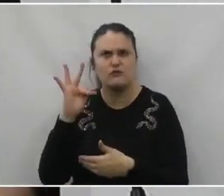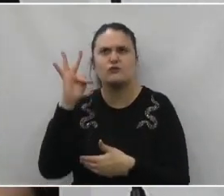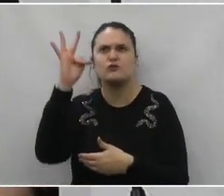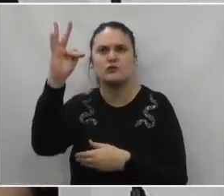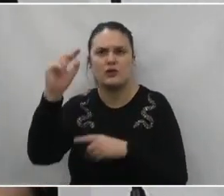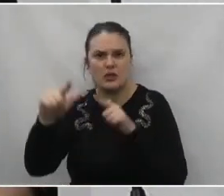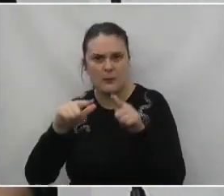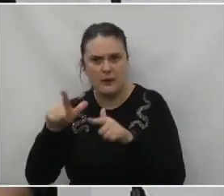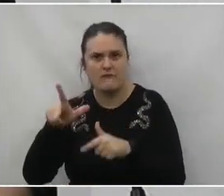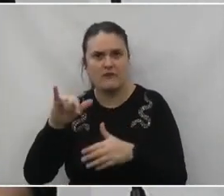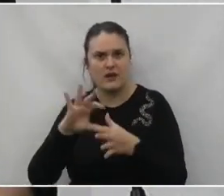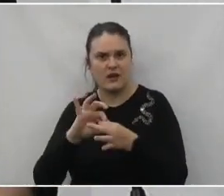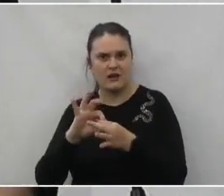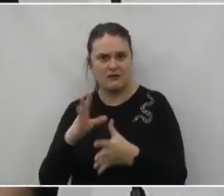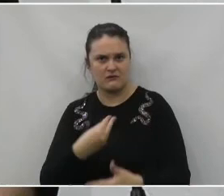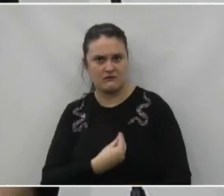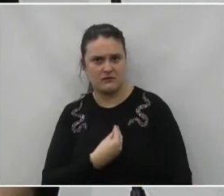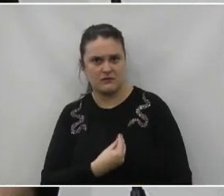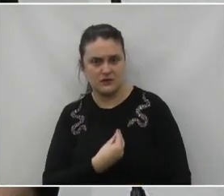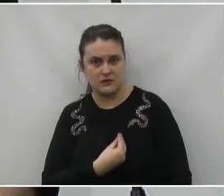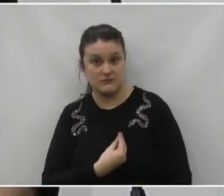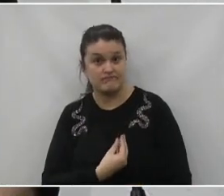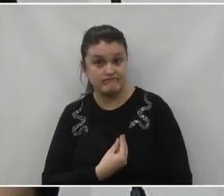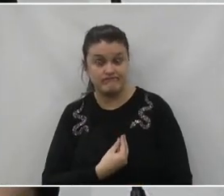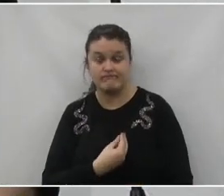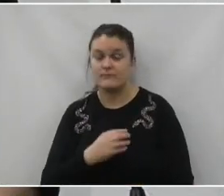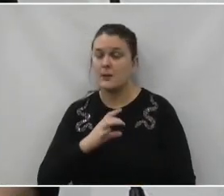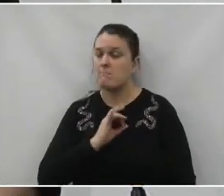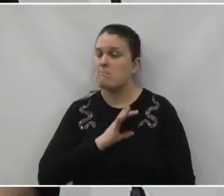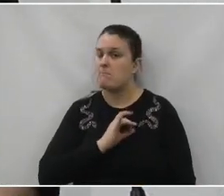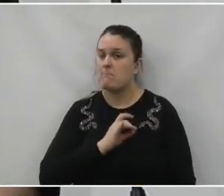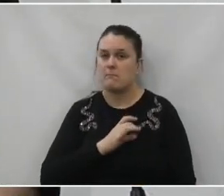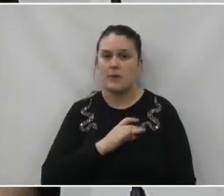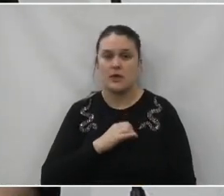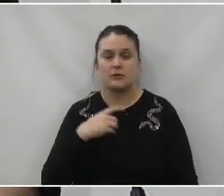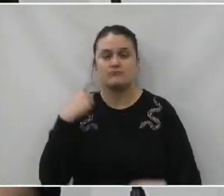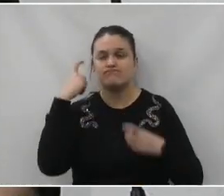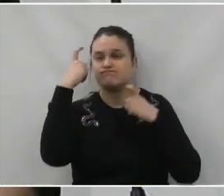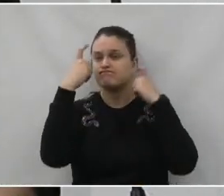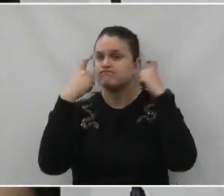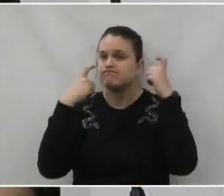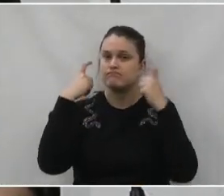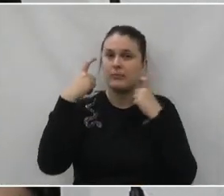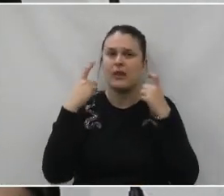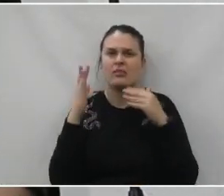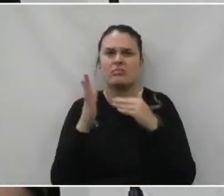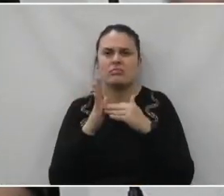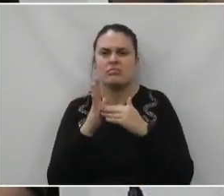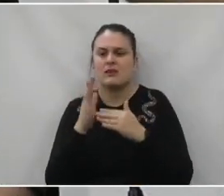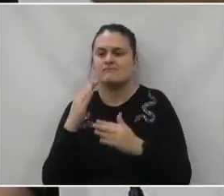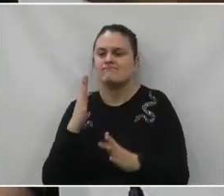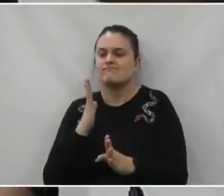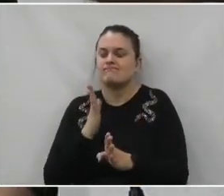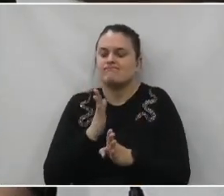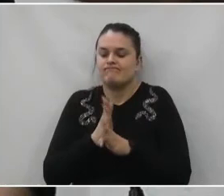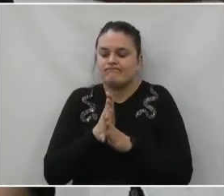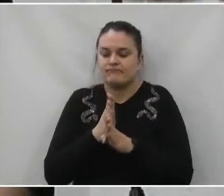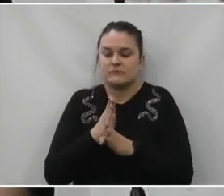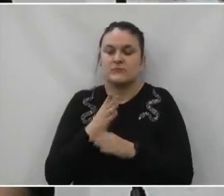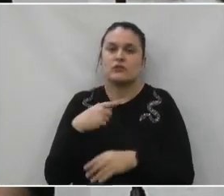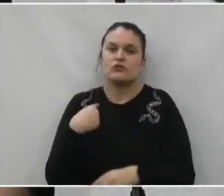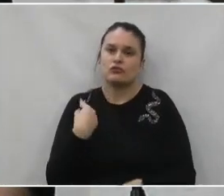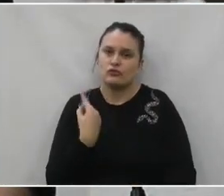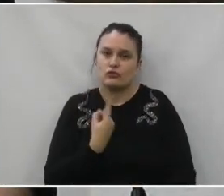trabalhar e ser independente? Todos esses medos passam em nossas cabeças, até que nós descobrimos